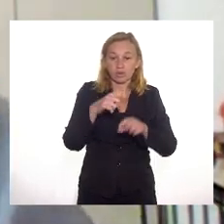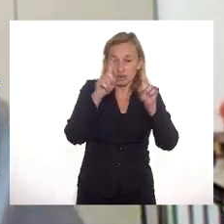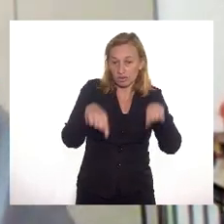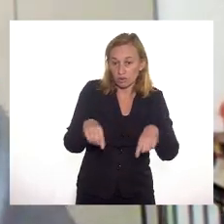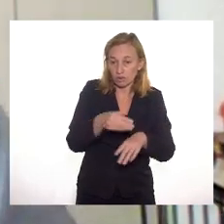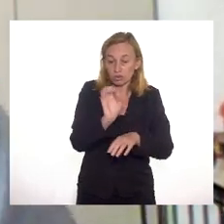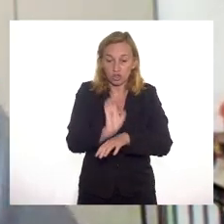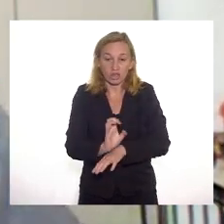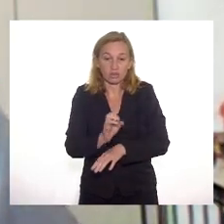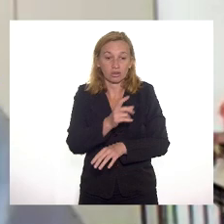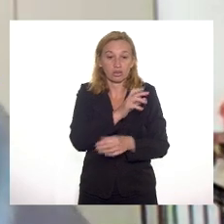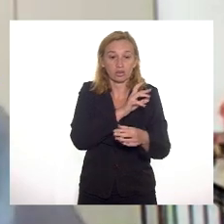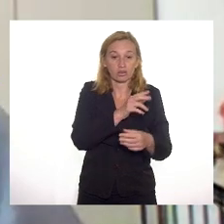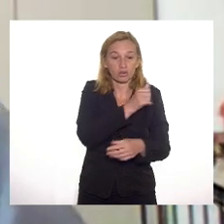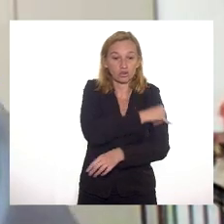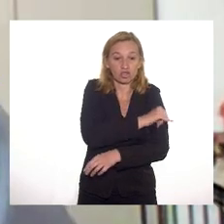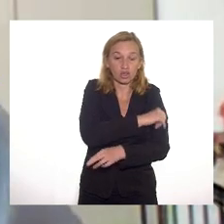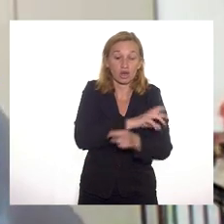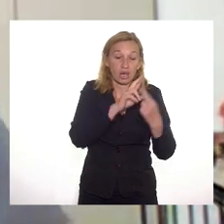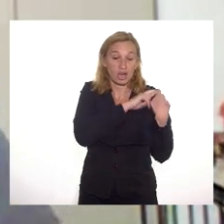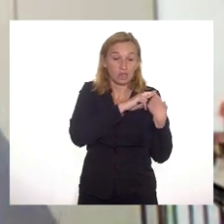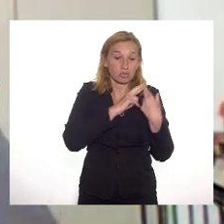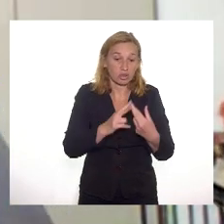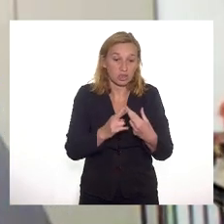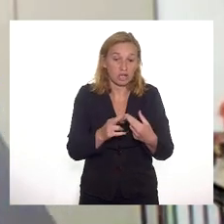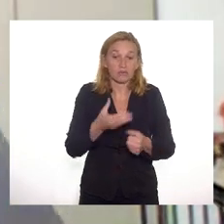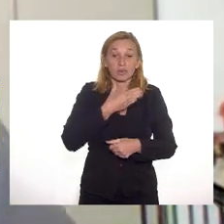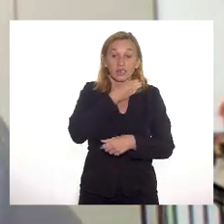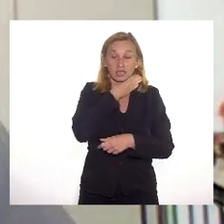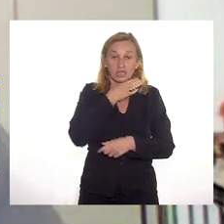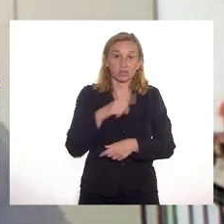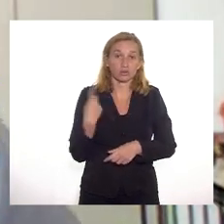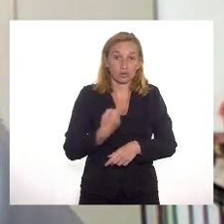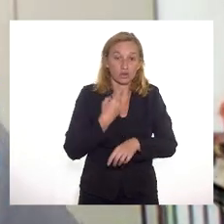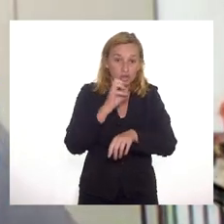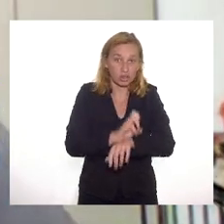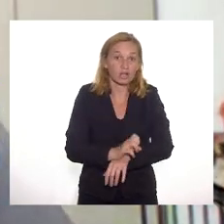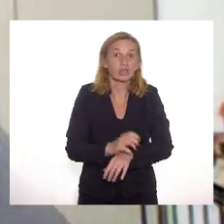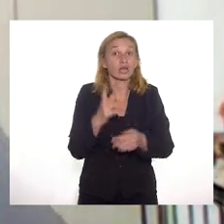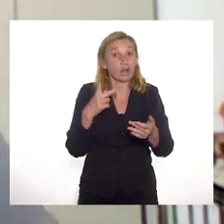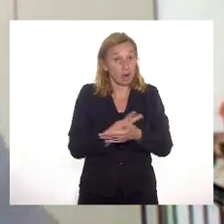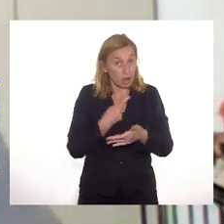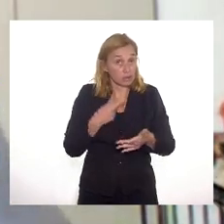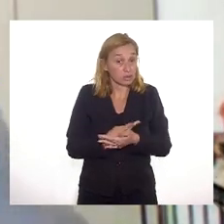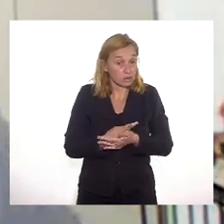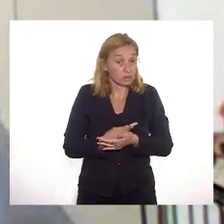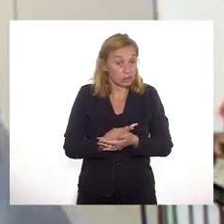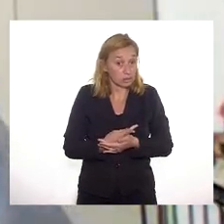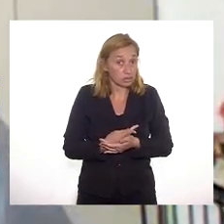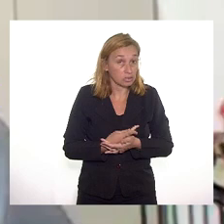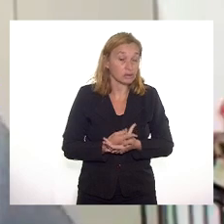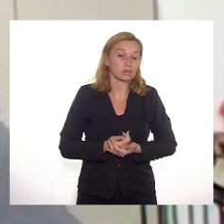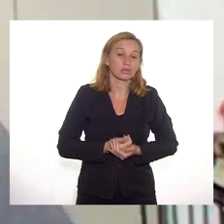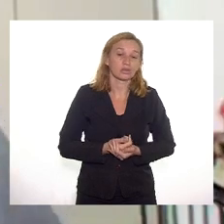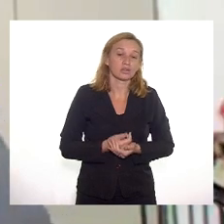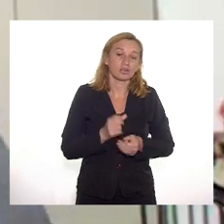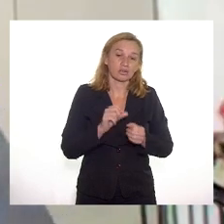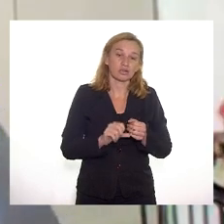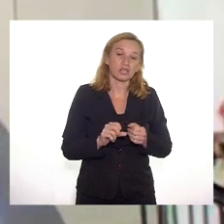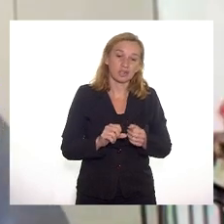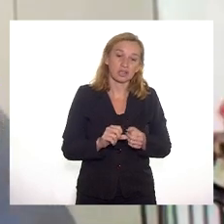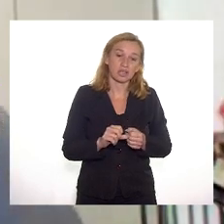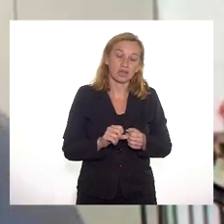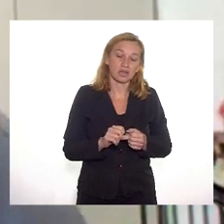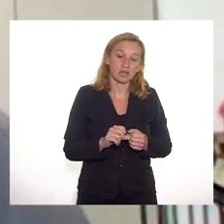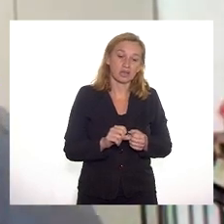o responsável pela quebradeira que o nosso Estado enfrentou, e é criminoso, é covarde fazer essa